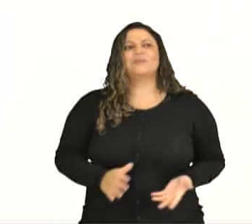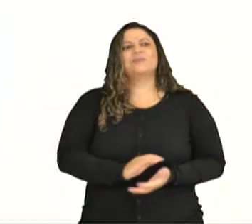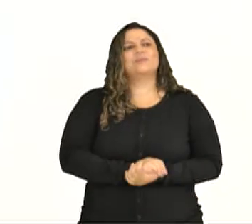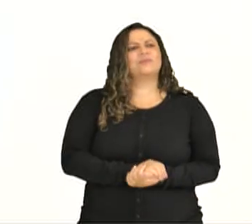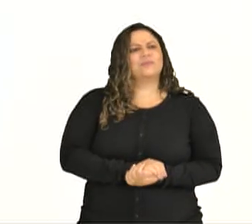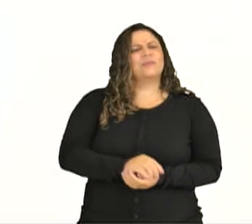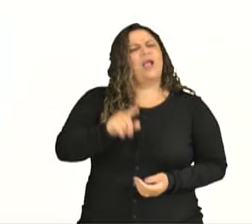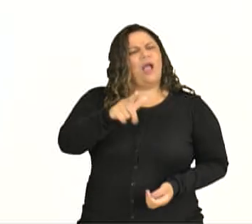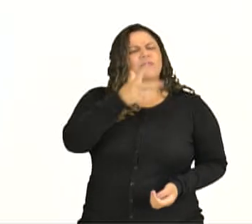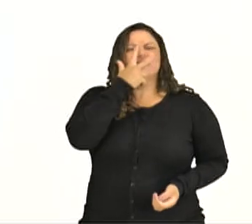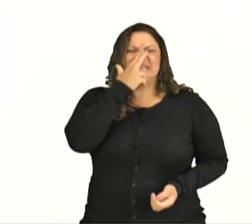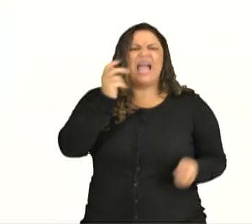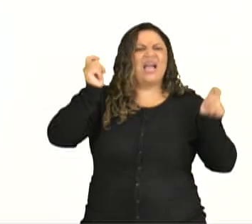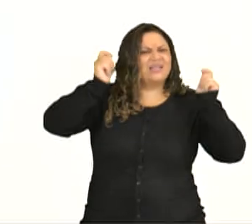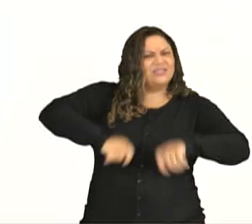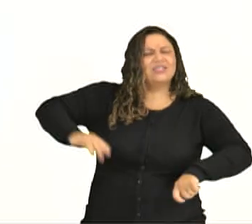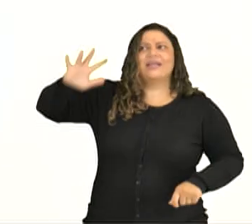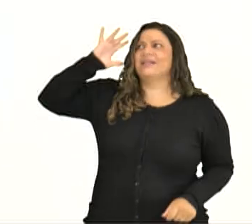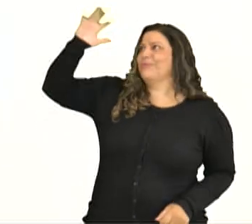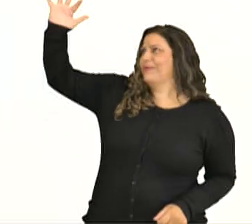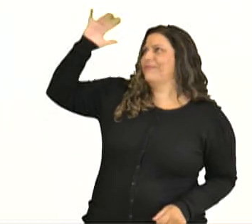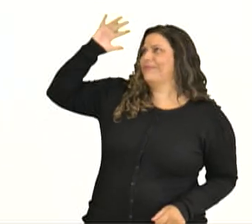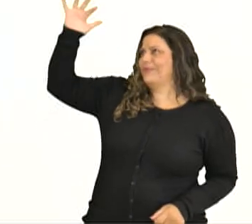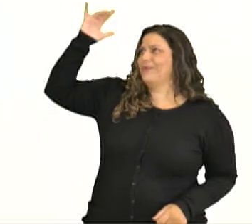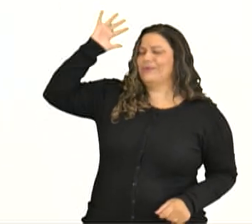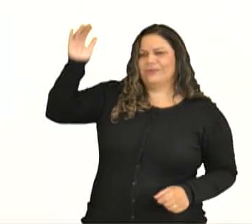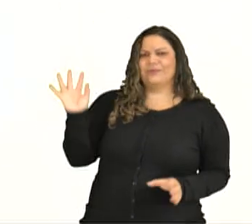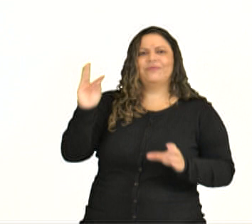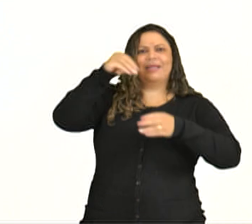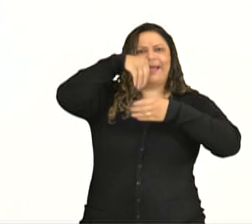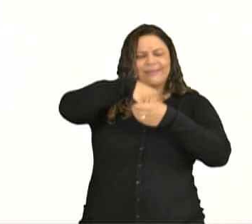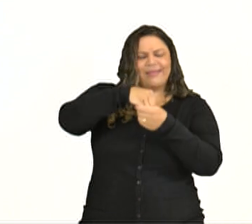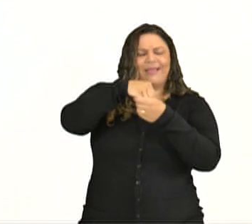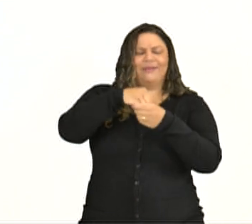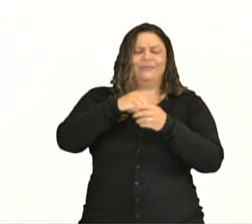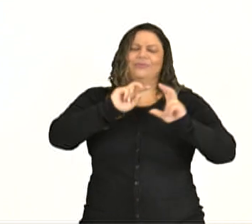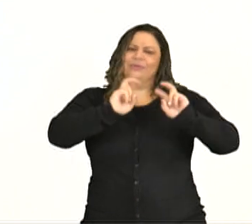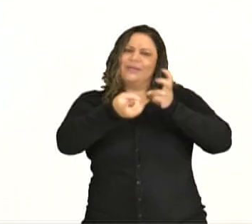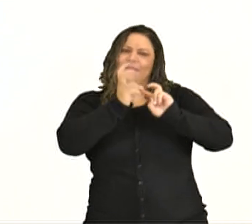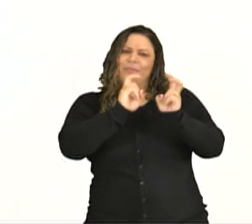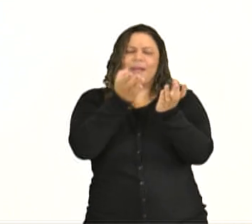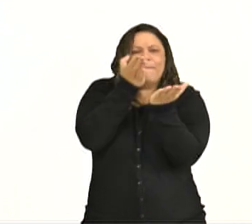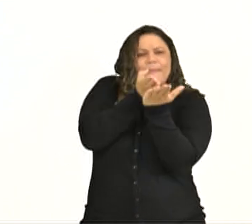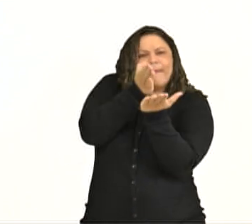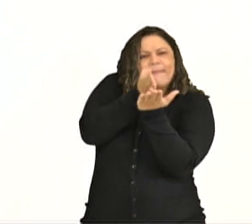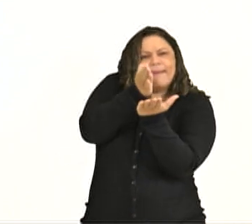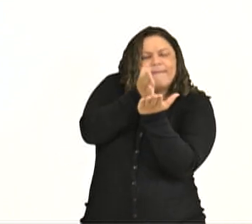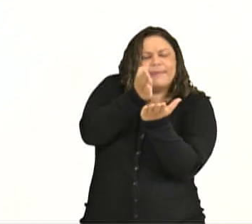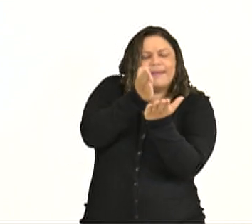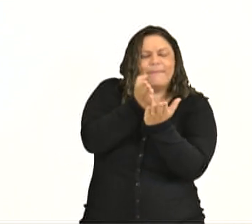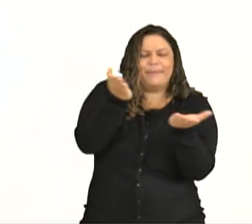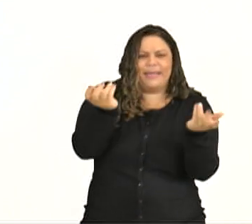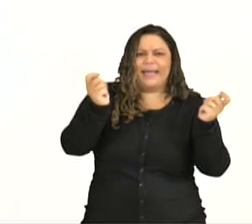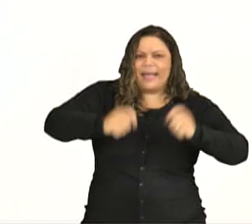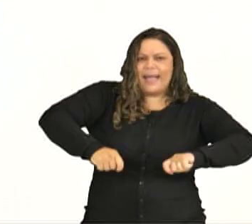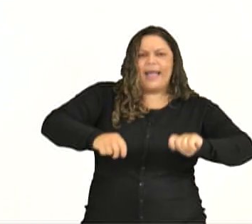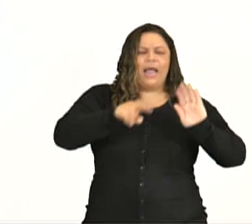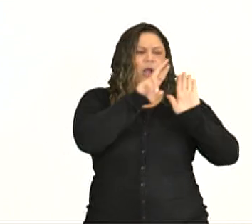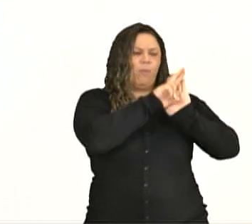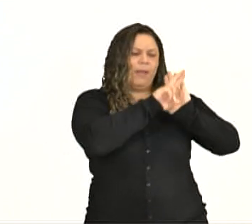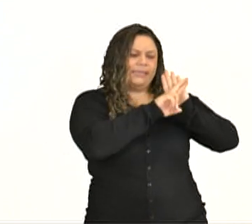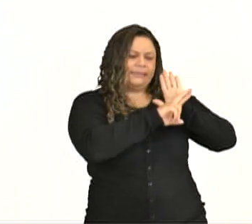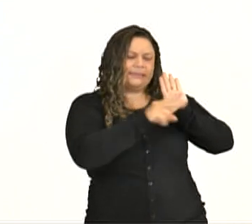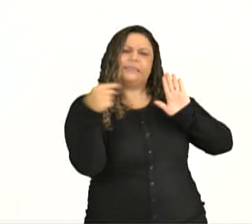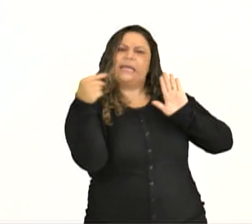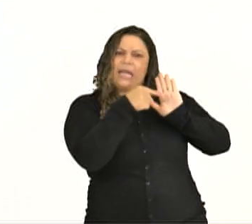Acha que existe uma filosofia na capoeira? Eles seguem alguma norma? Eles têm alguns mestres que comandam? Tem alguma